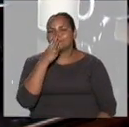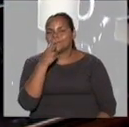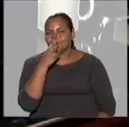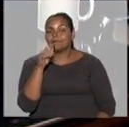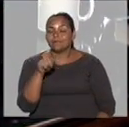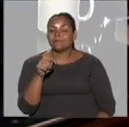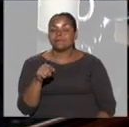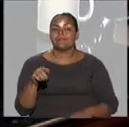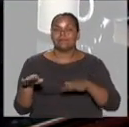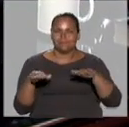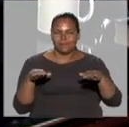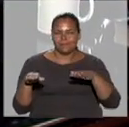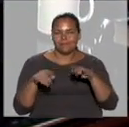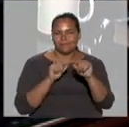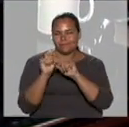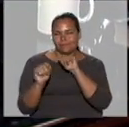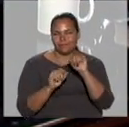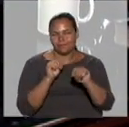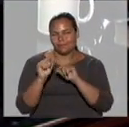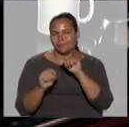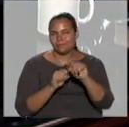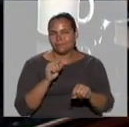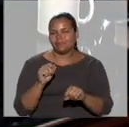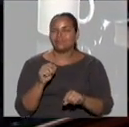impressionou assim, nesse movimento?